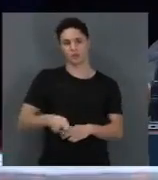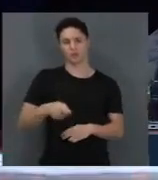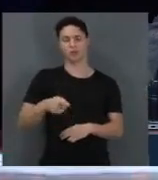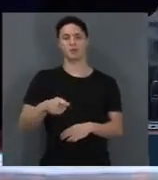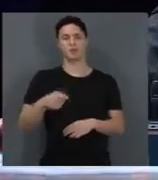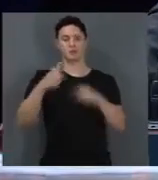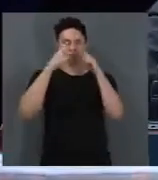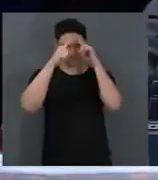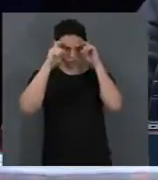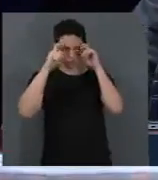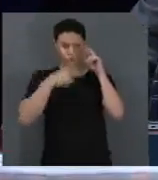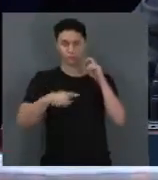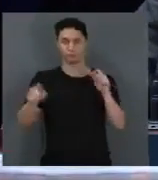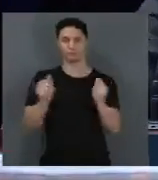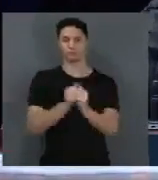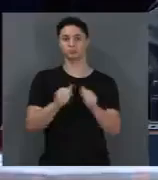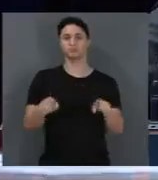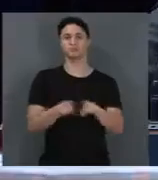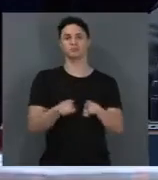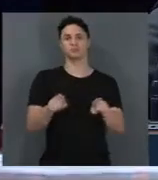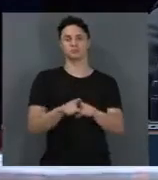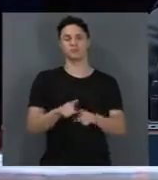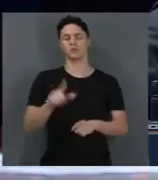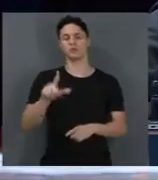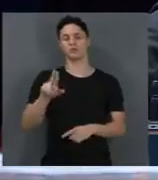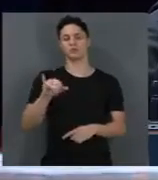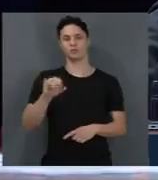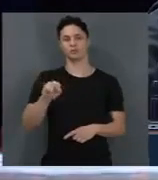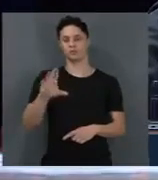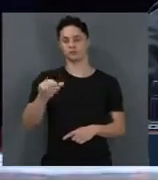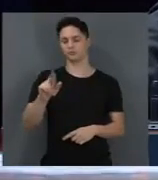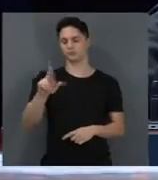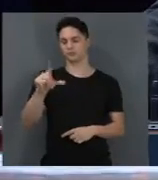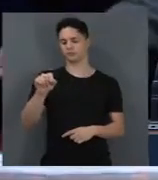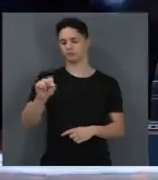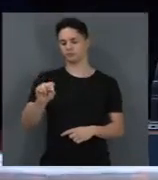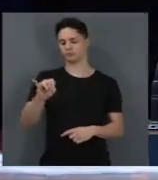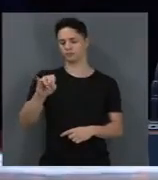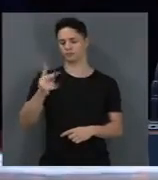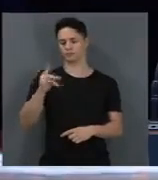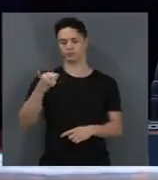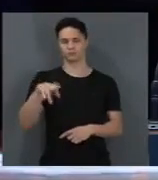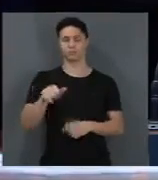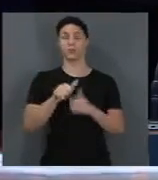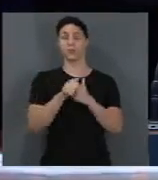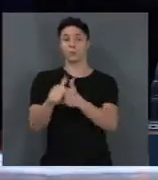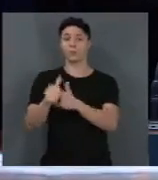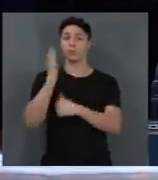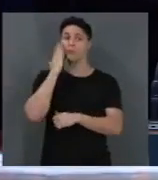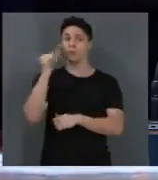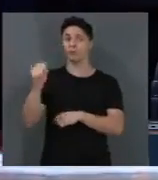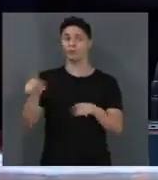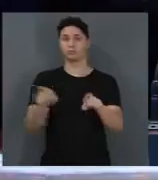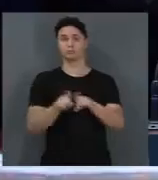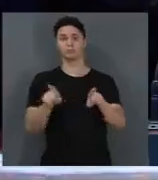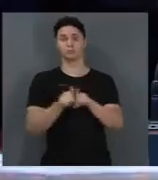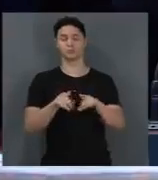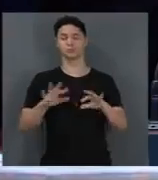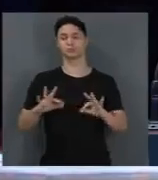estava junto, e o Luiz Carlos Reis também estava junto. Que eles acompanham todas